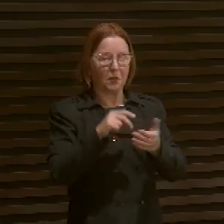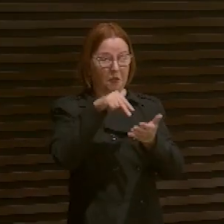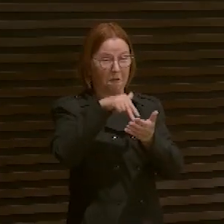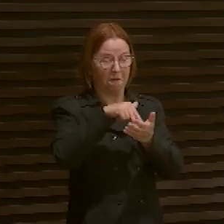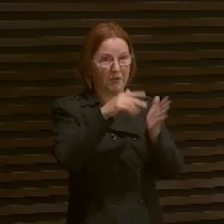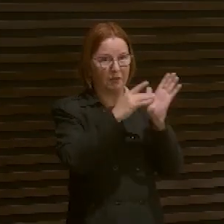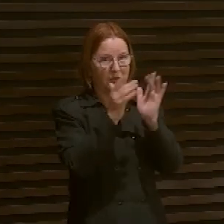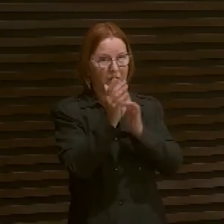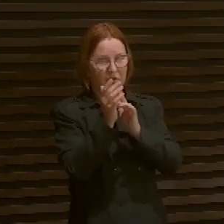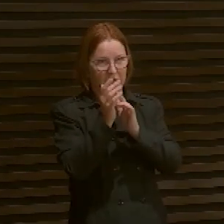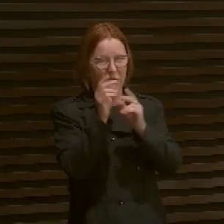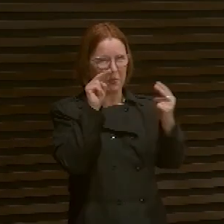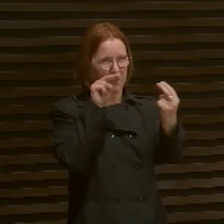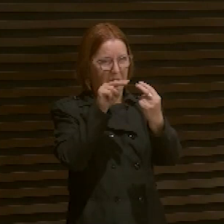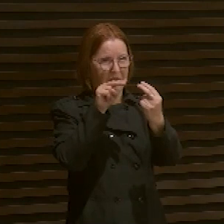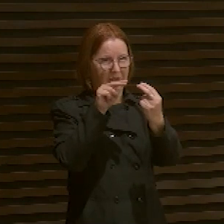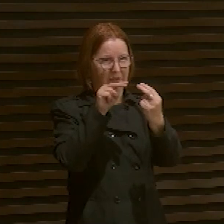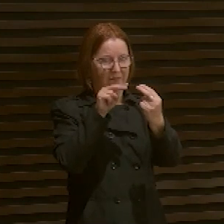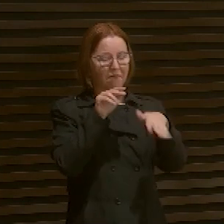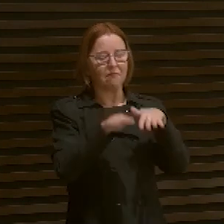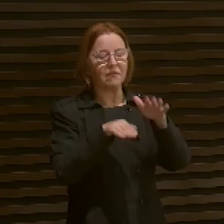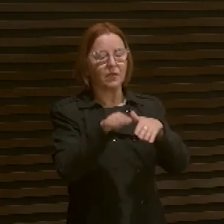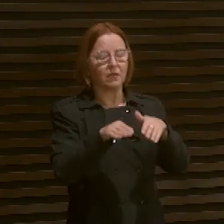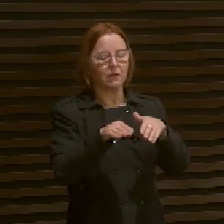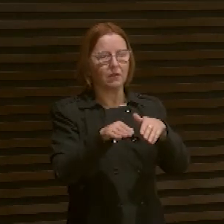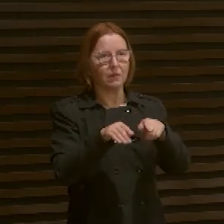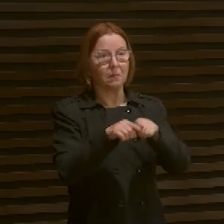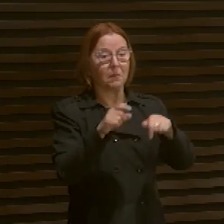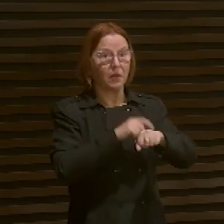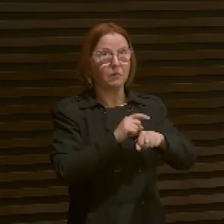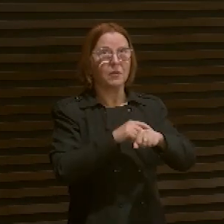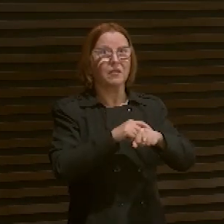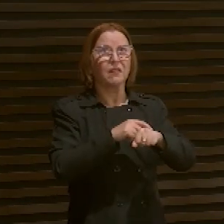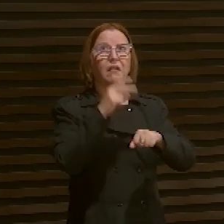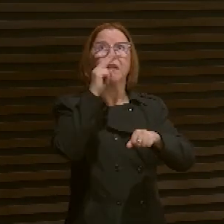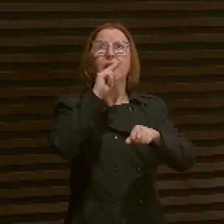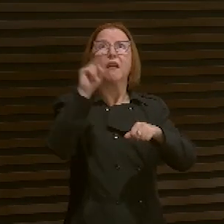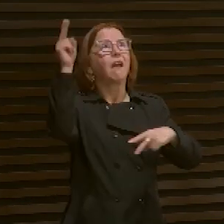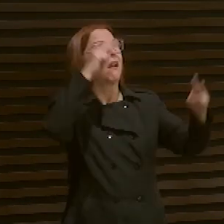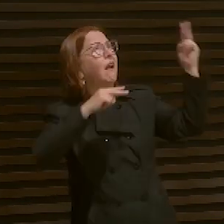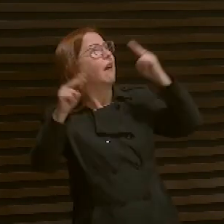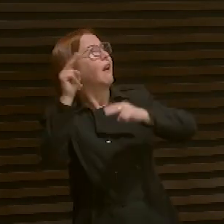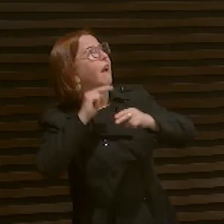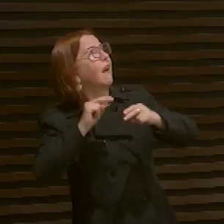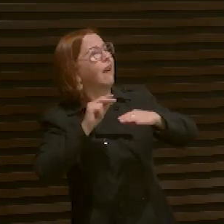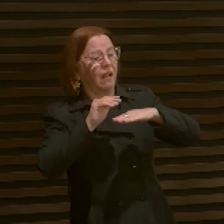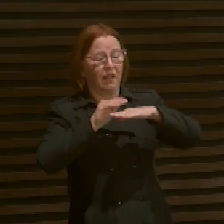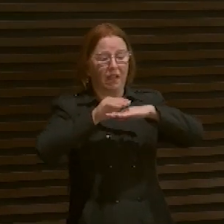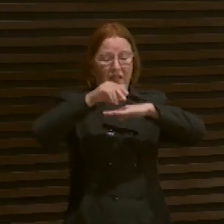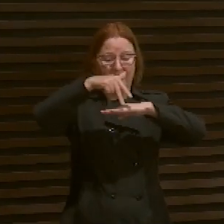momento que ele atentou para as circunstâncias, ele teve medo, a Bíblia está dizendo, e começou a afundar.